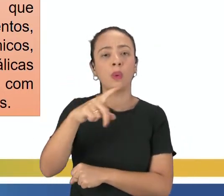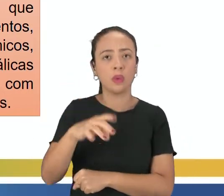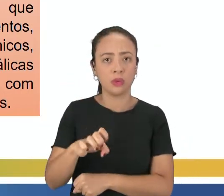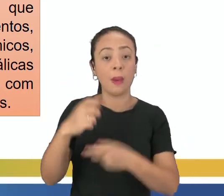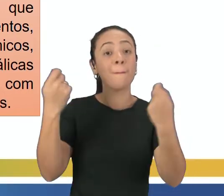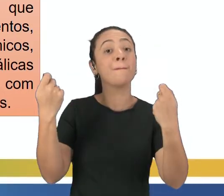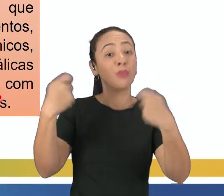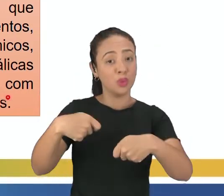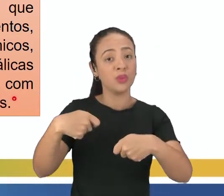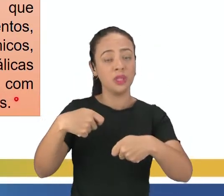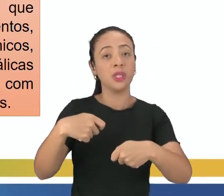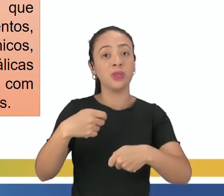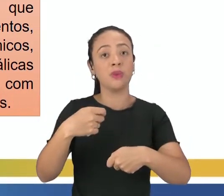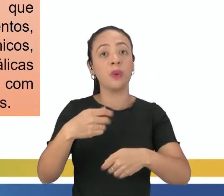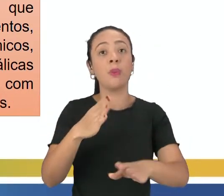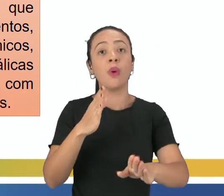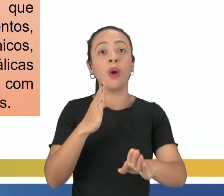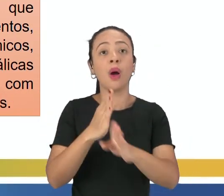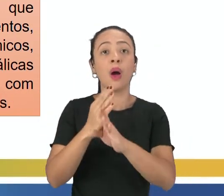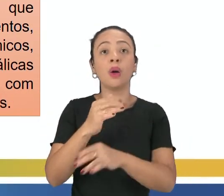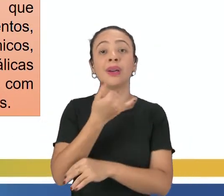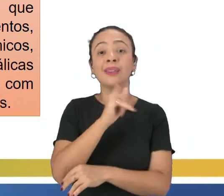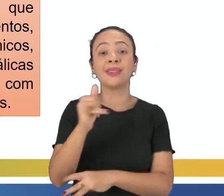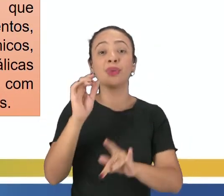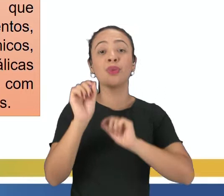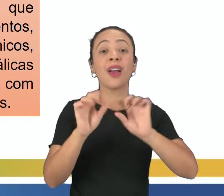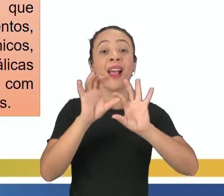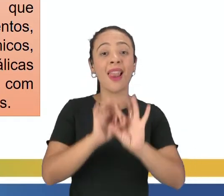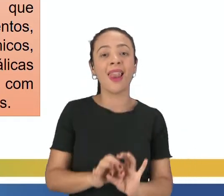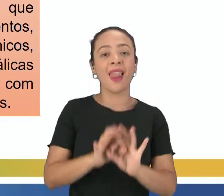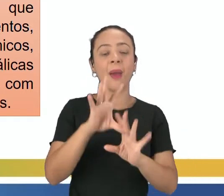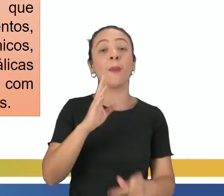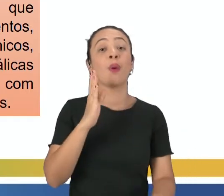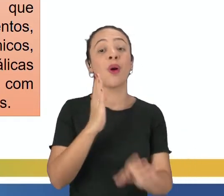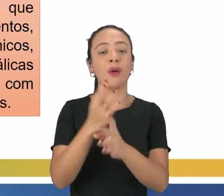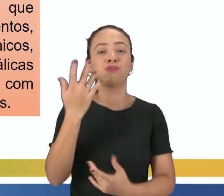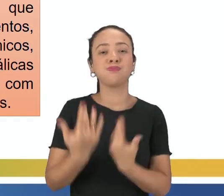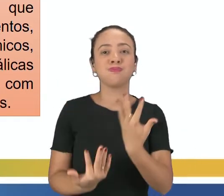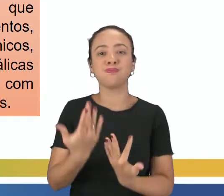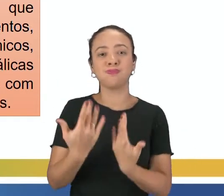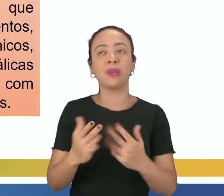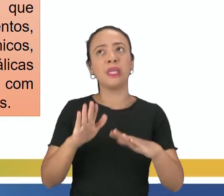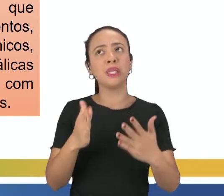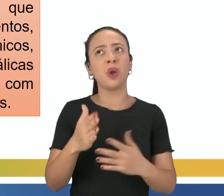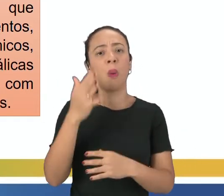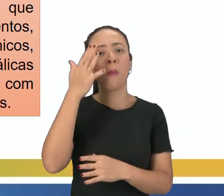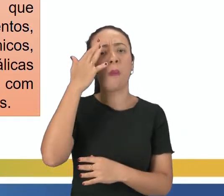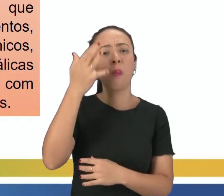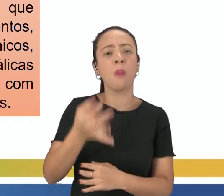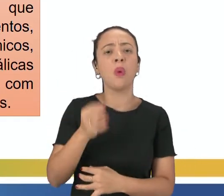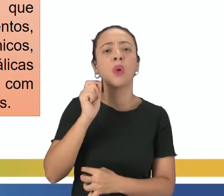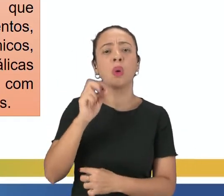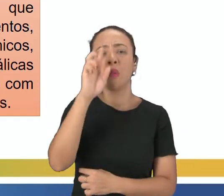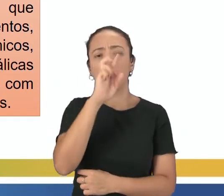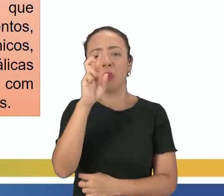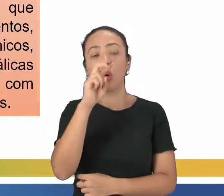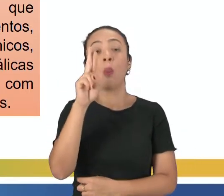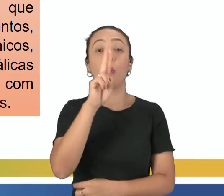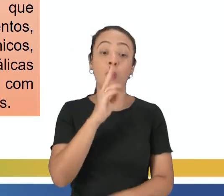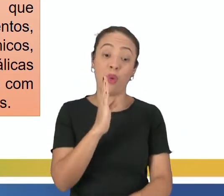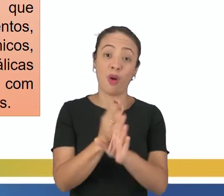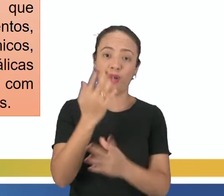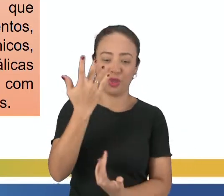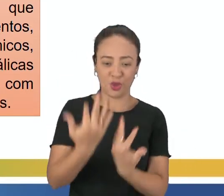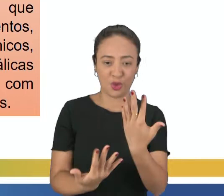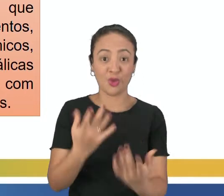foram possíveis com a energia liberada nas combustões. Então, o que a gente pode observar aqui? Que através do